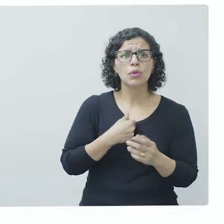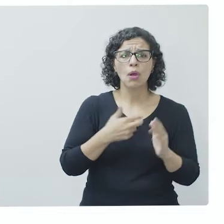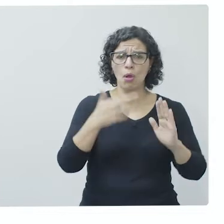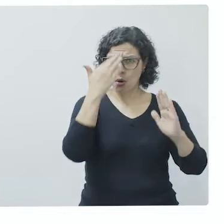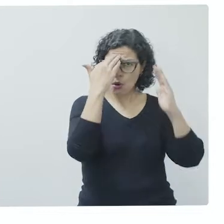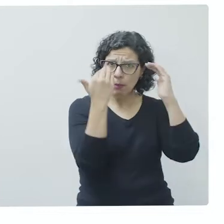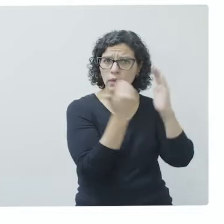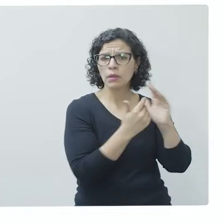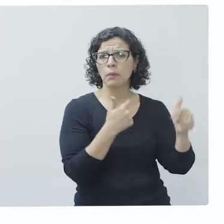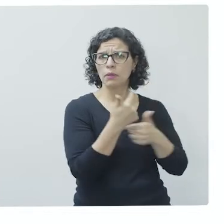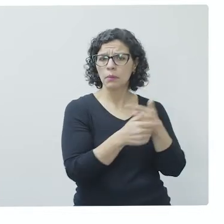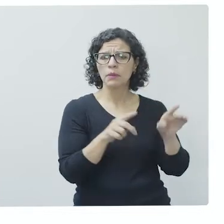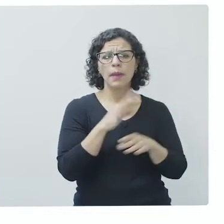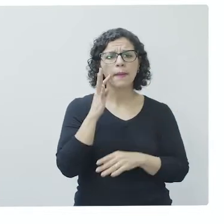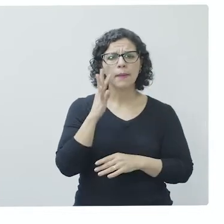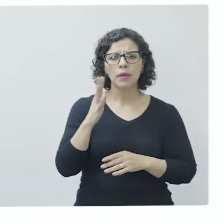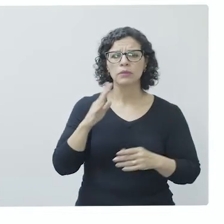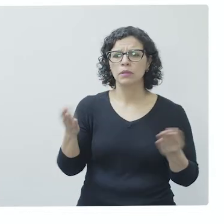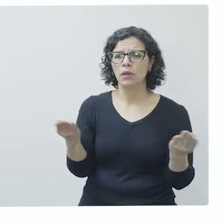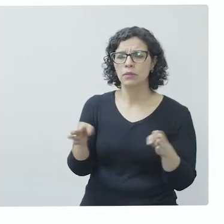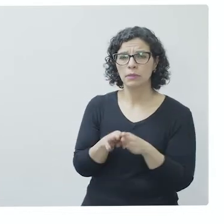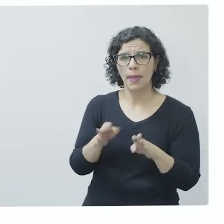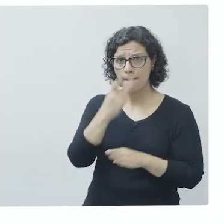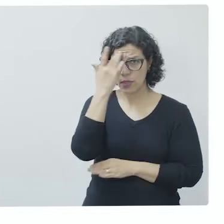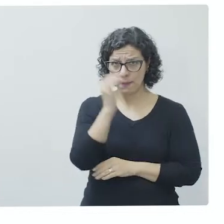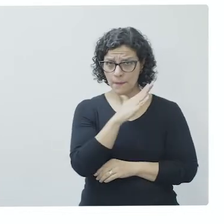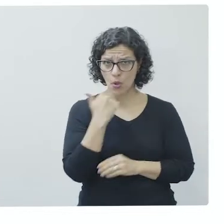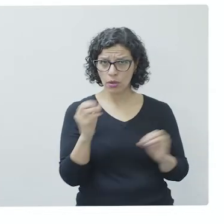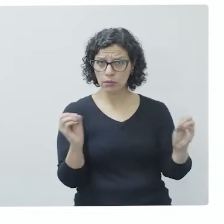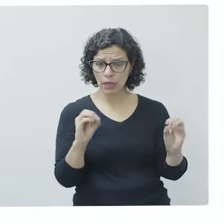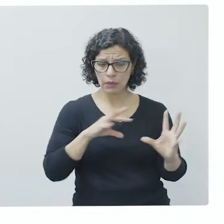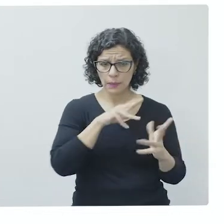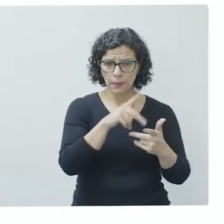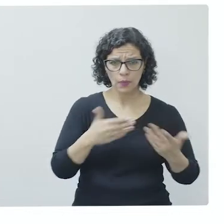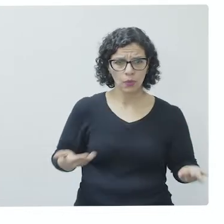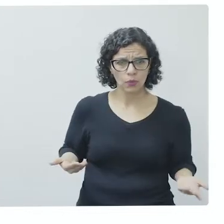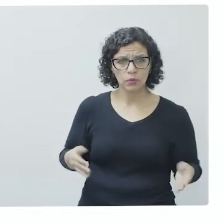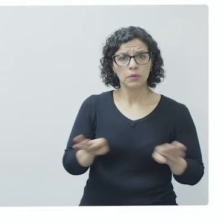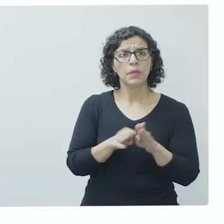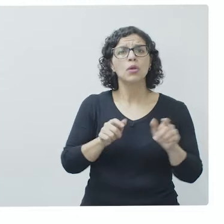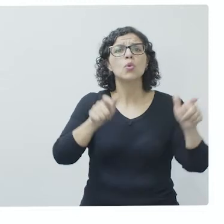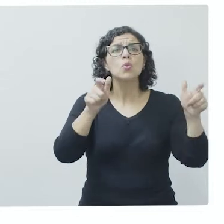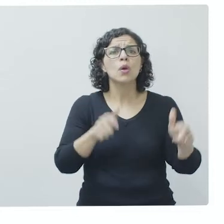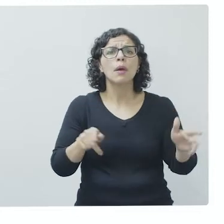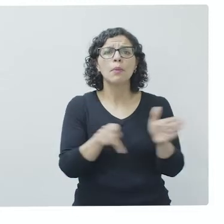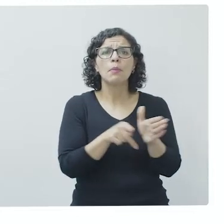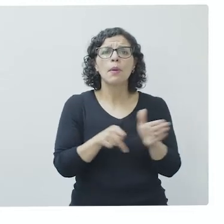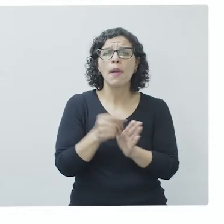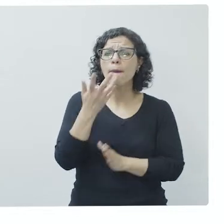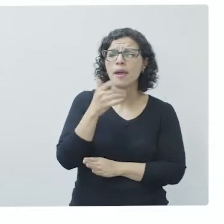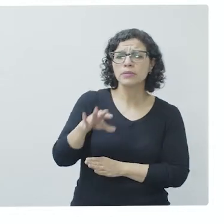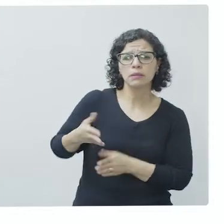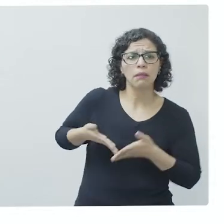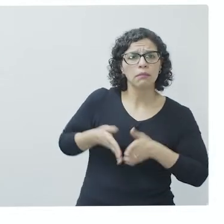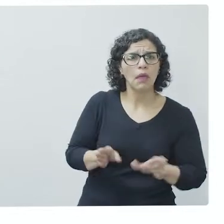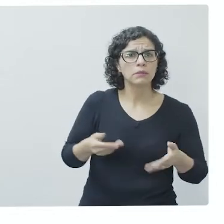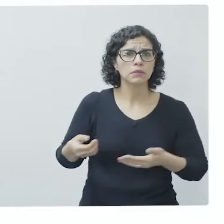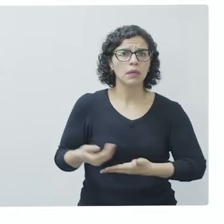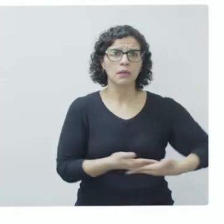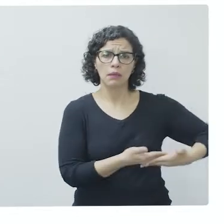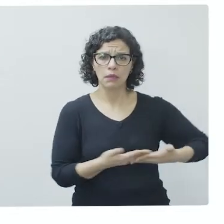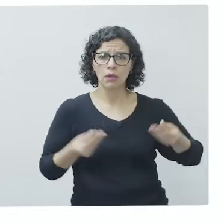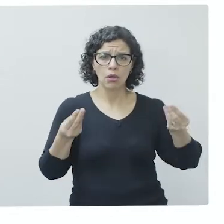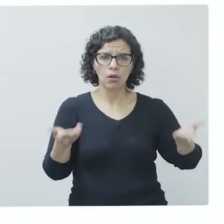minha obrigação. Já imaginou se ninguém mais morresse no mundo? Não ia sobrar lugar para as crianças que